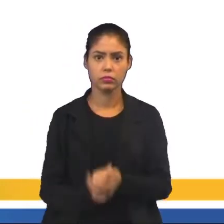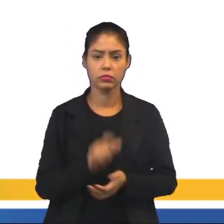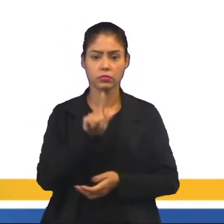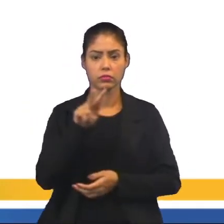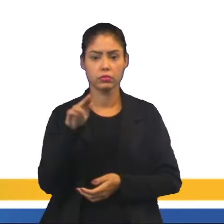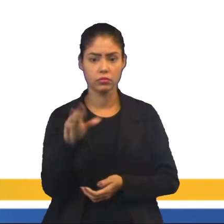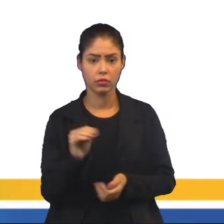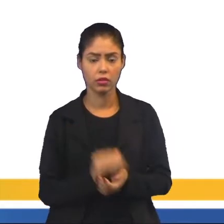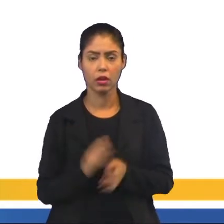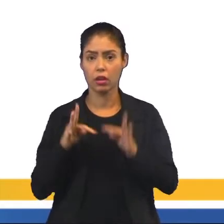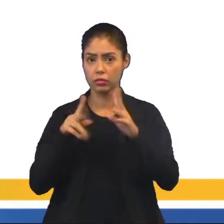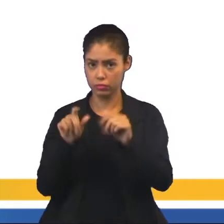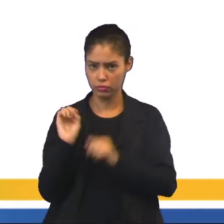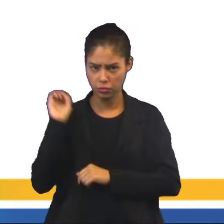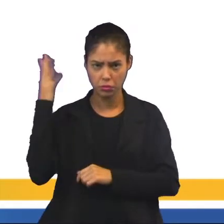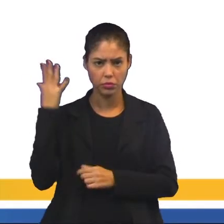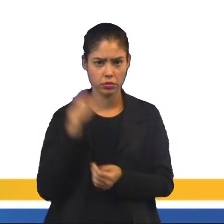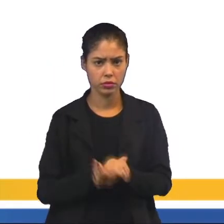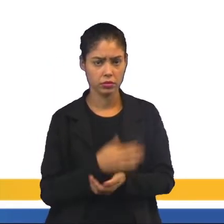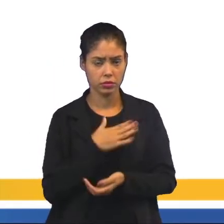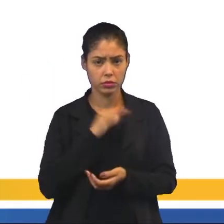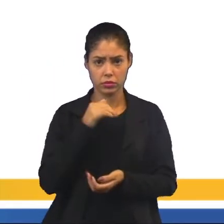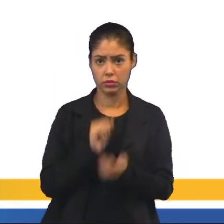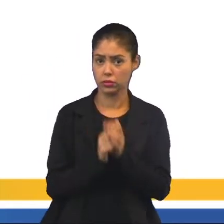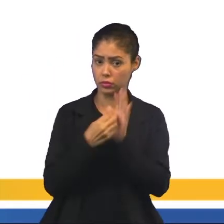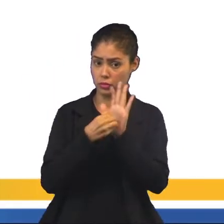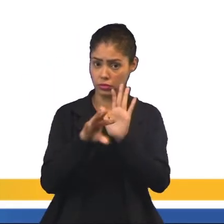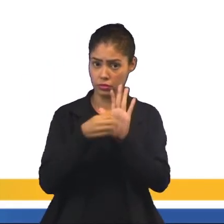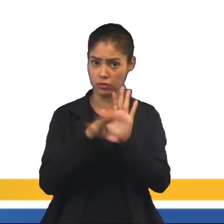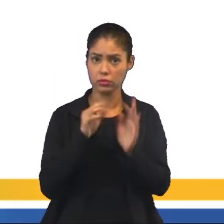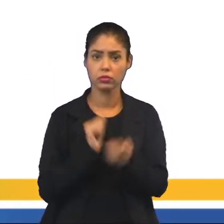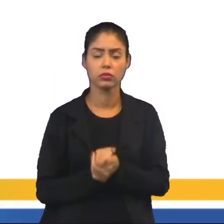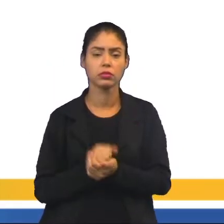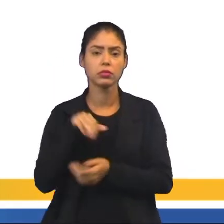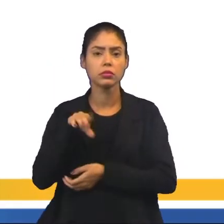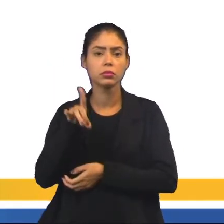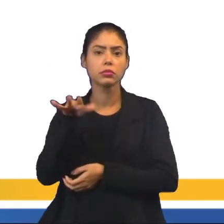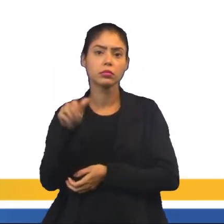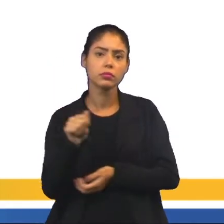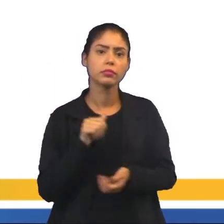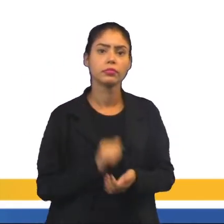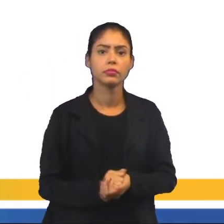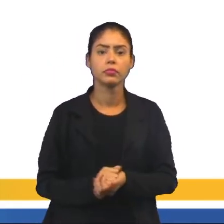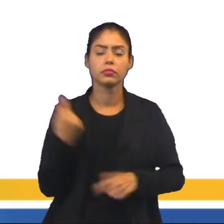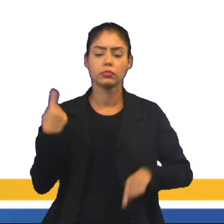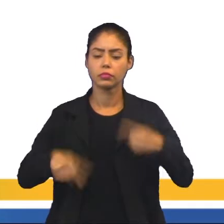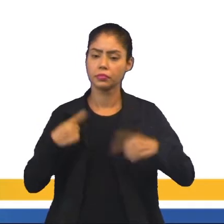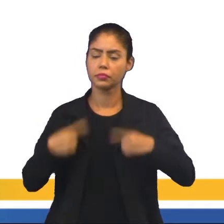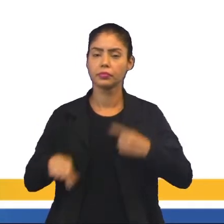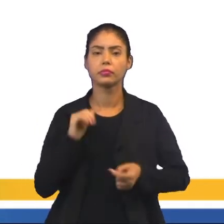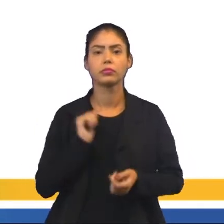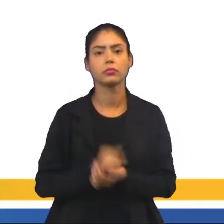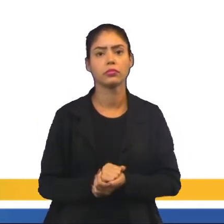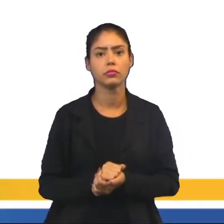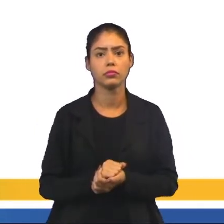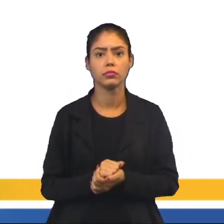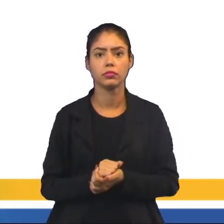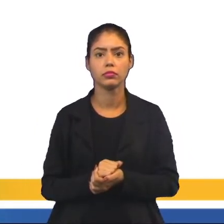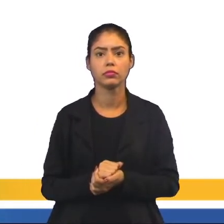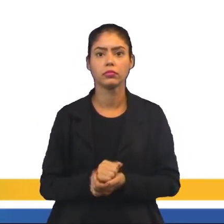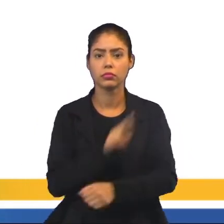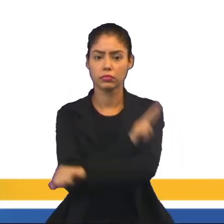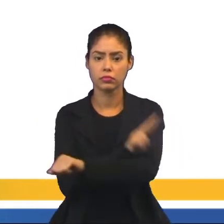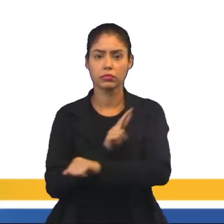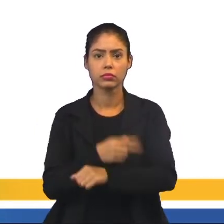alheio a tudo que acontece, o que acontece na mídia, o que acontece na moda, o que acontece na política, o que acontece na